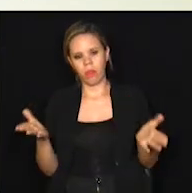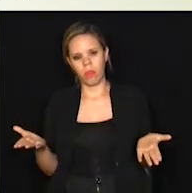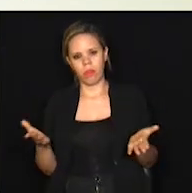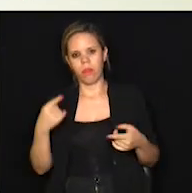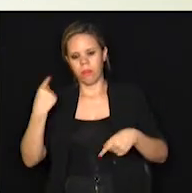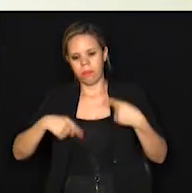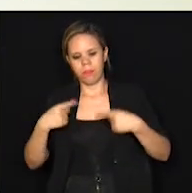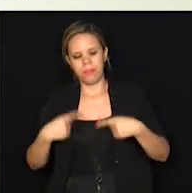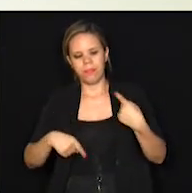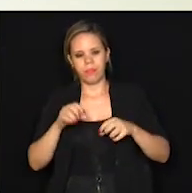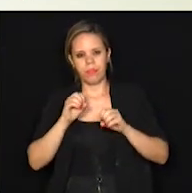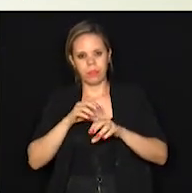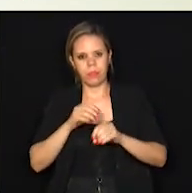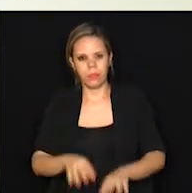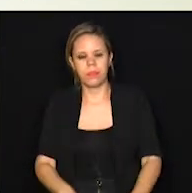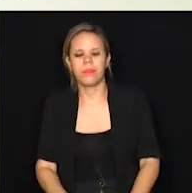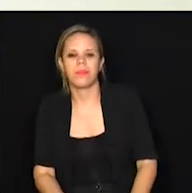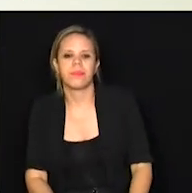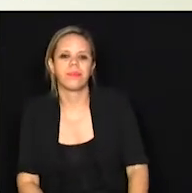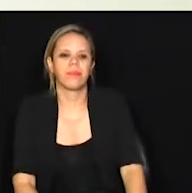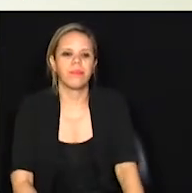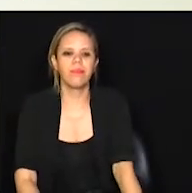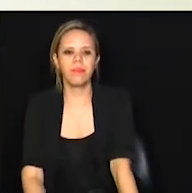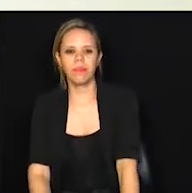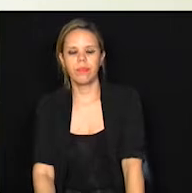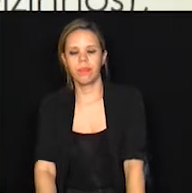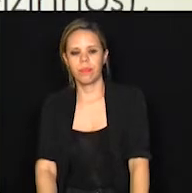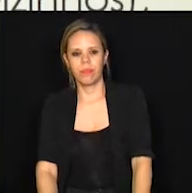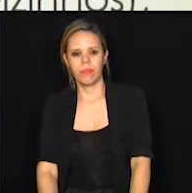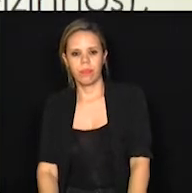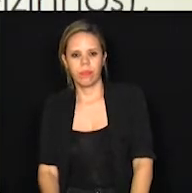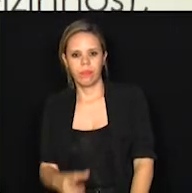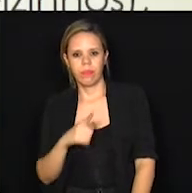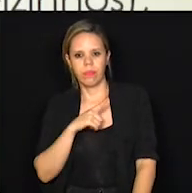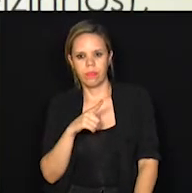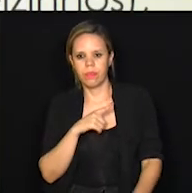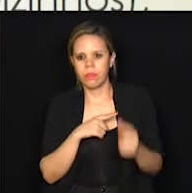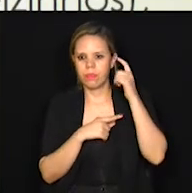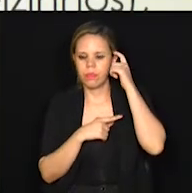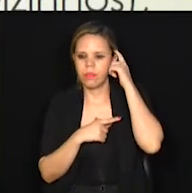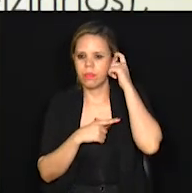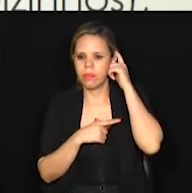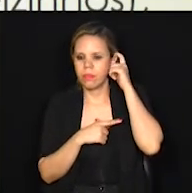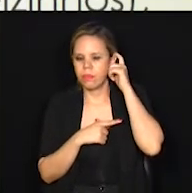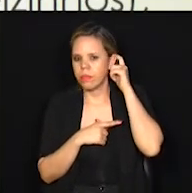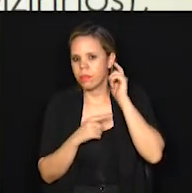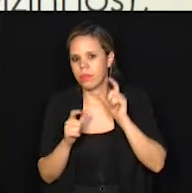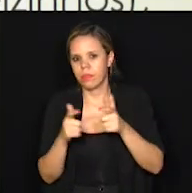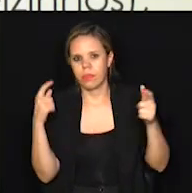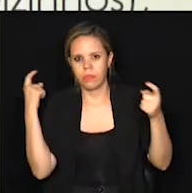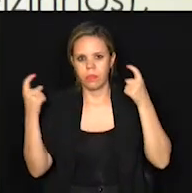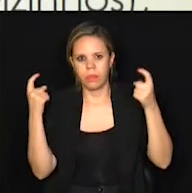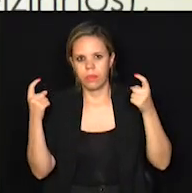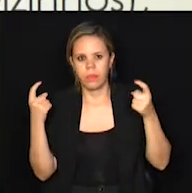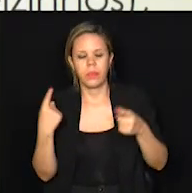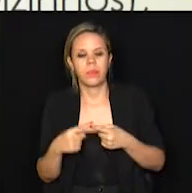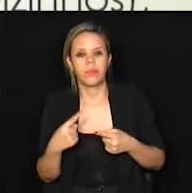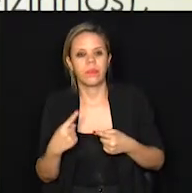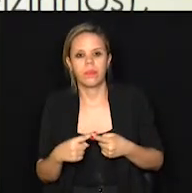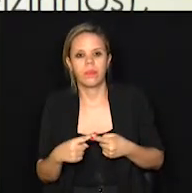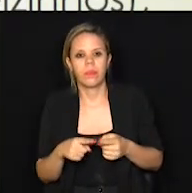nós nos comprometemos, né, dentro dessa proposta, em manter os conteúdos pedagógicos unicamente através do